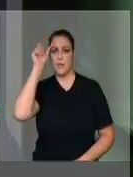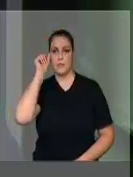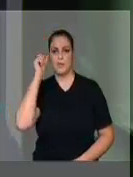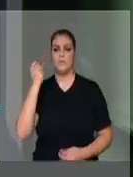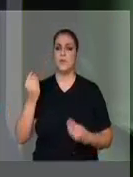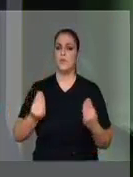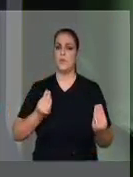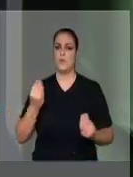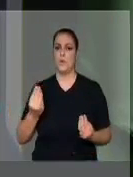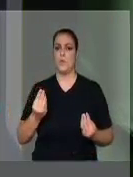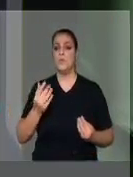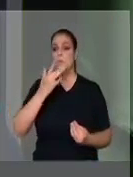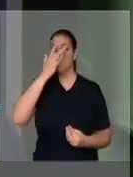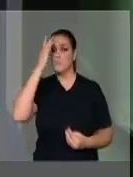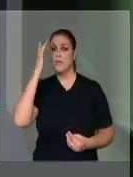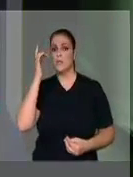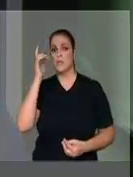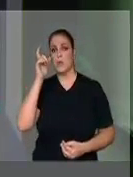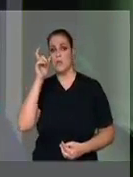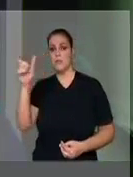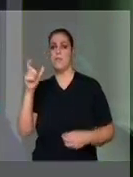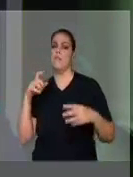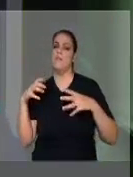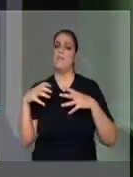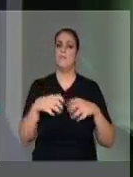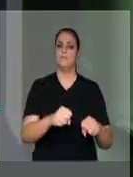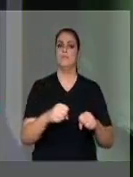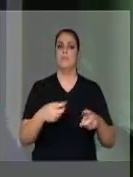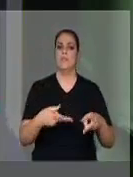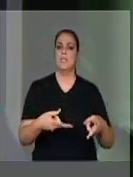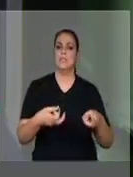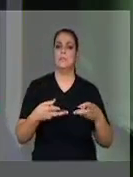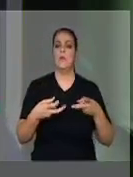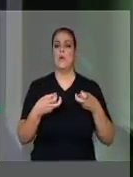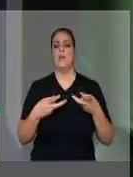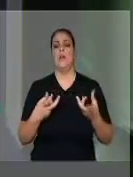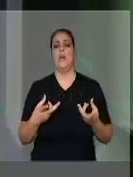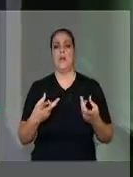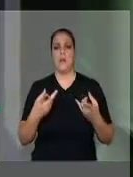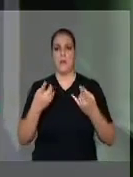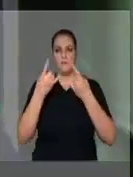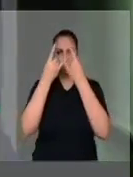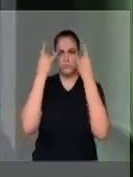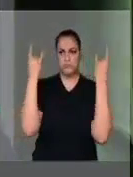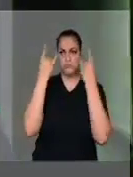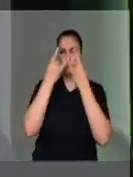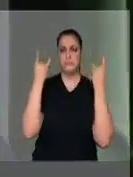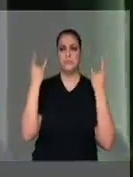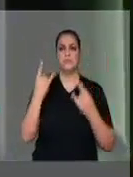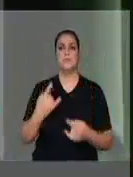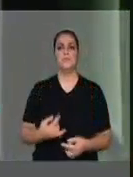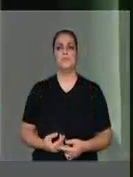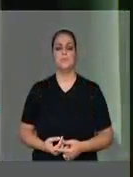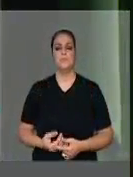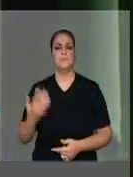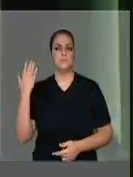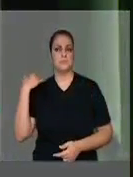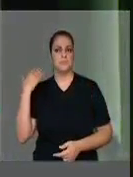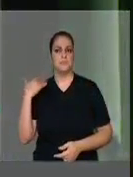do capitalismo na fase da globalização e na fase dos